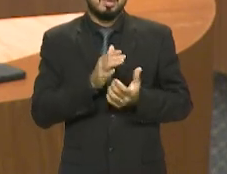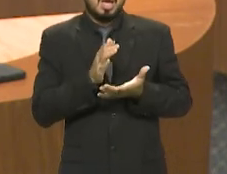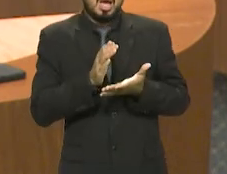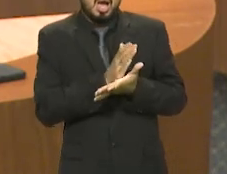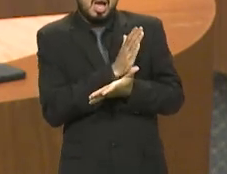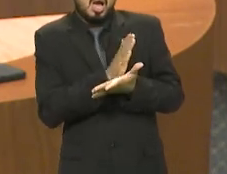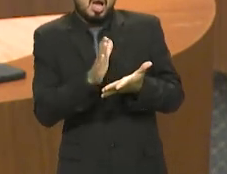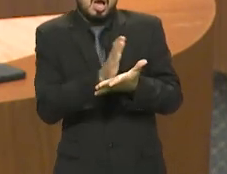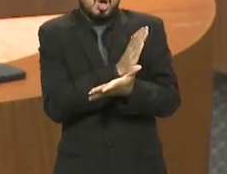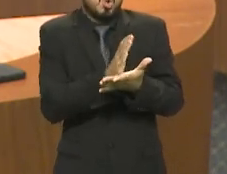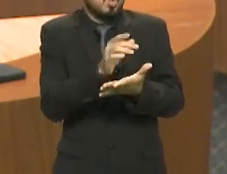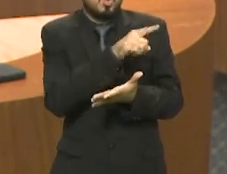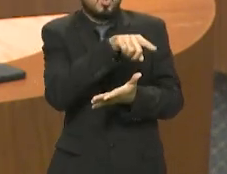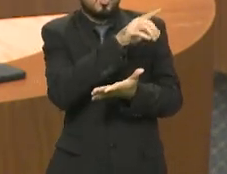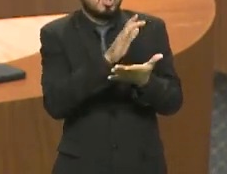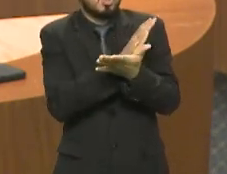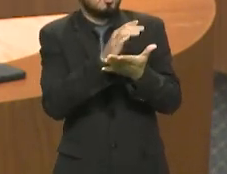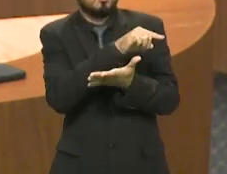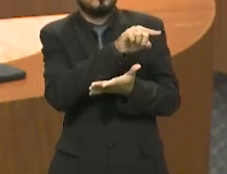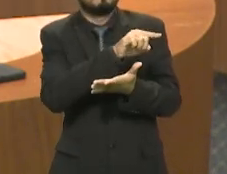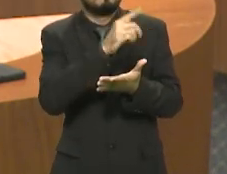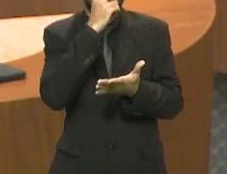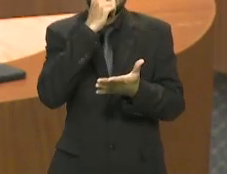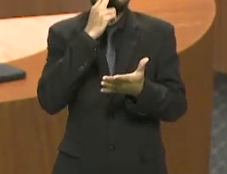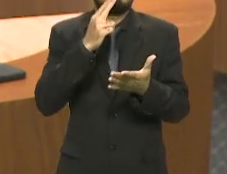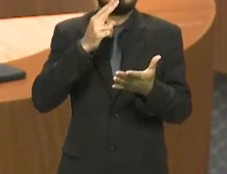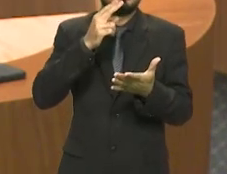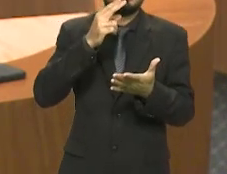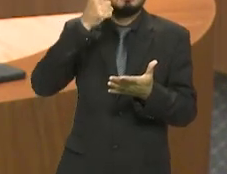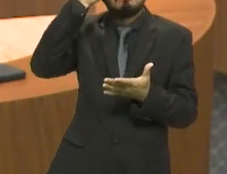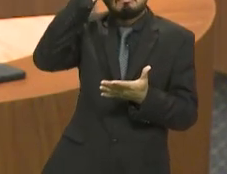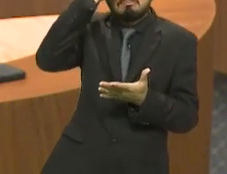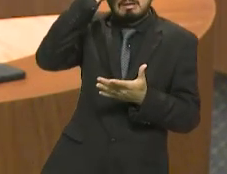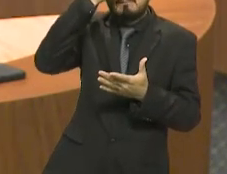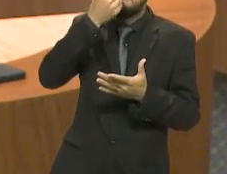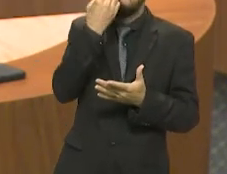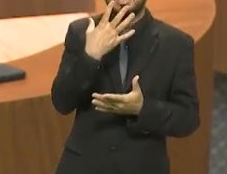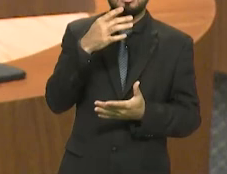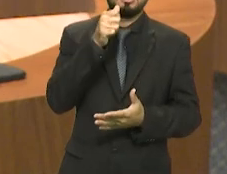compreender esse grande chamamento que o Maranhão faz.